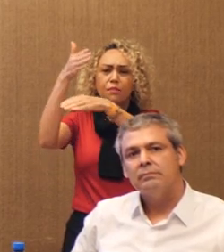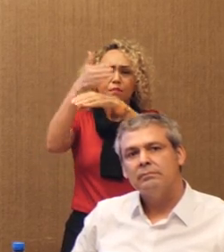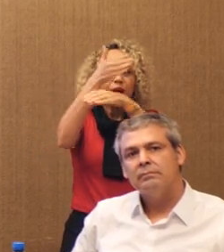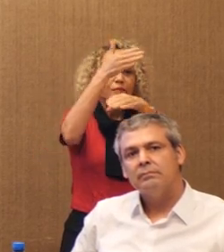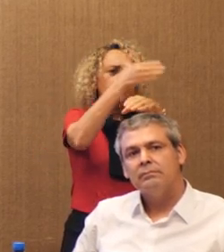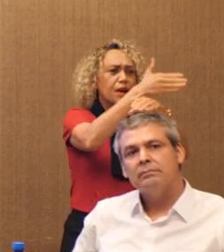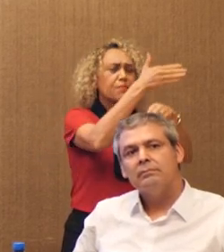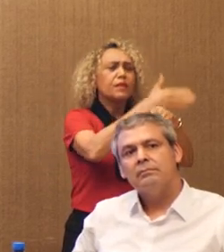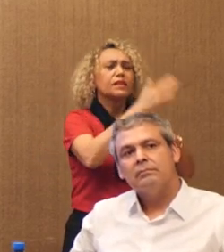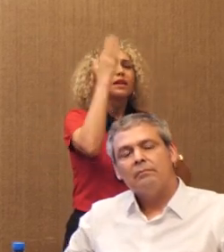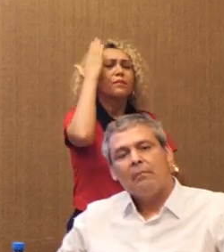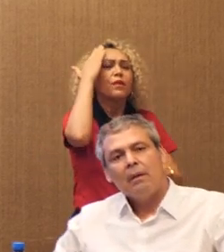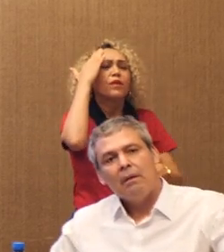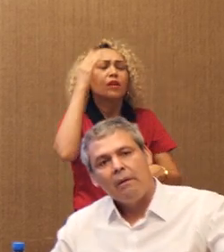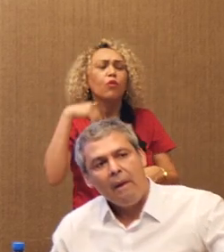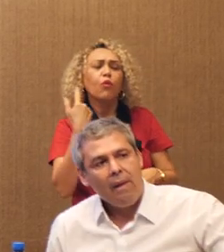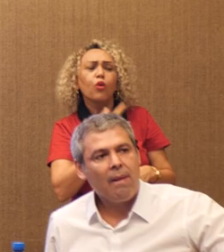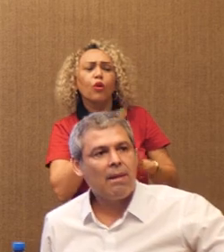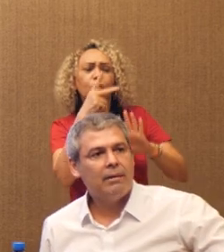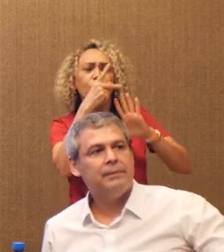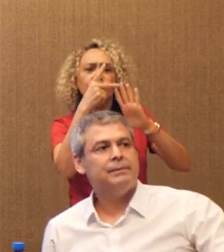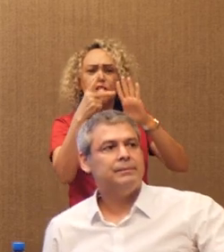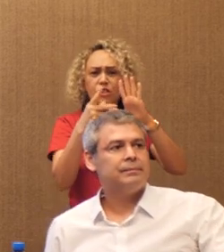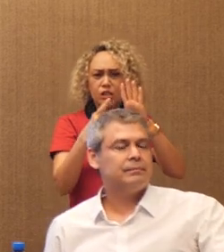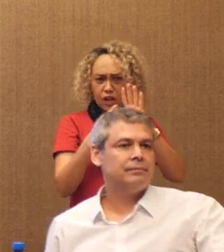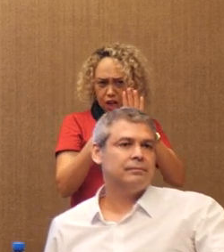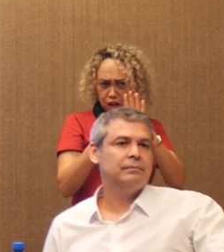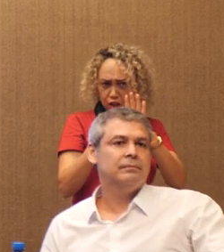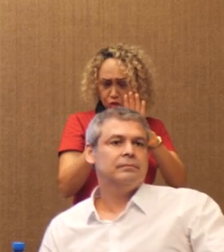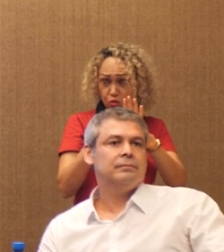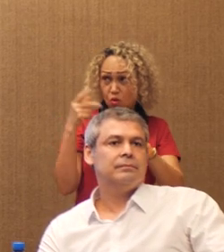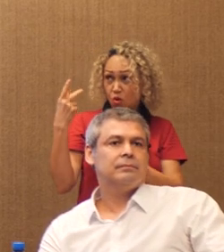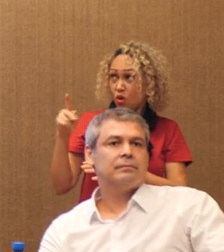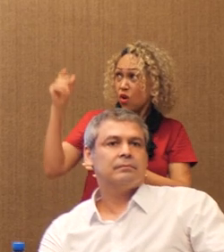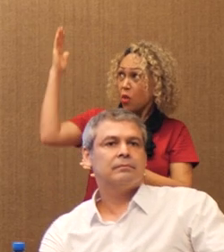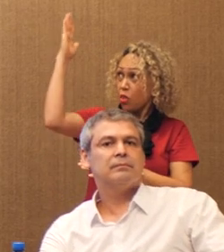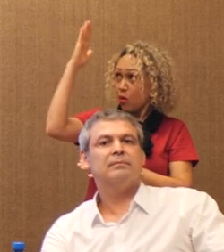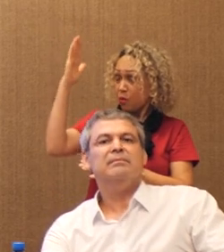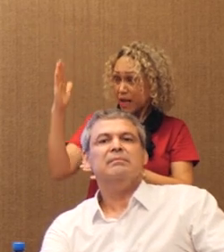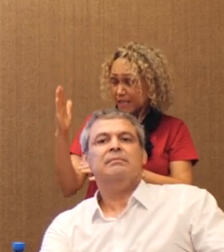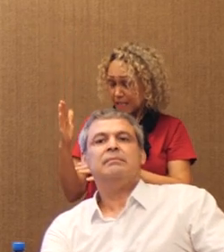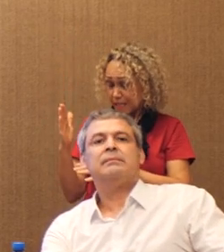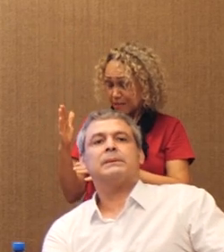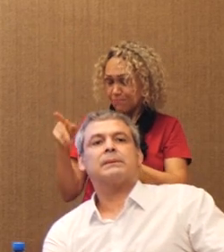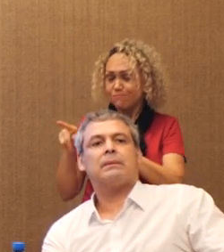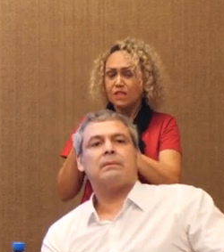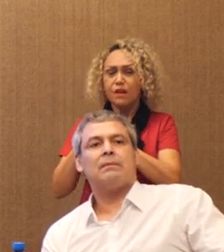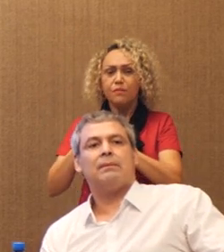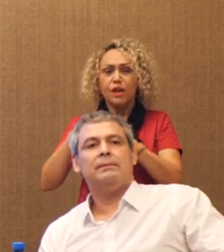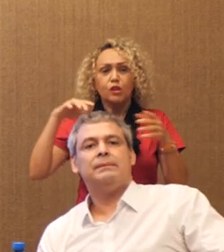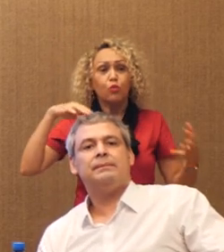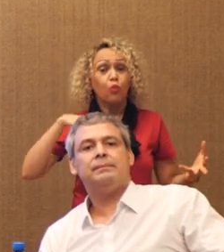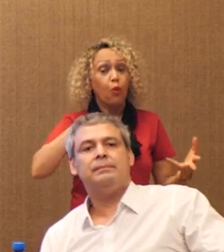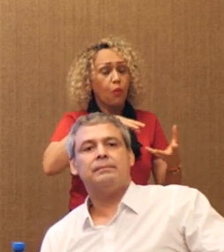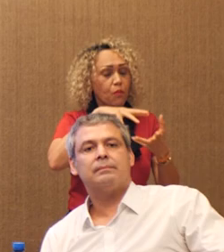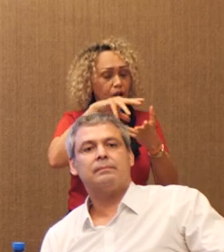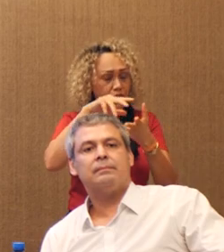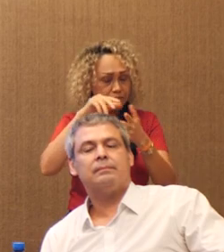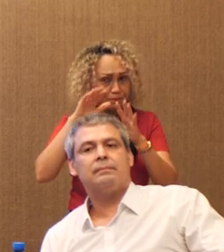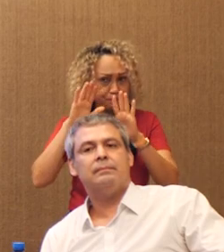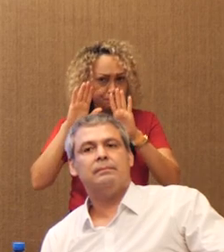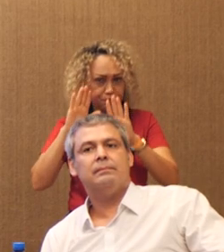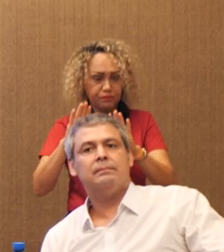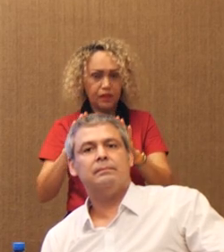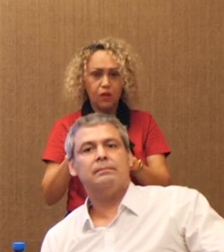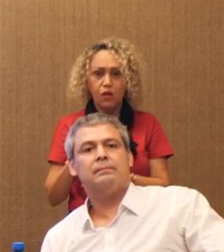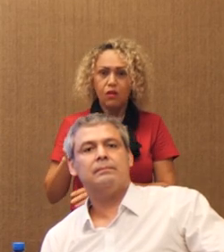e nacional. Este extremismo de direita muitas vezes aparece por duas formas que nós temos que desarmar. E aí